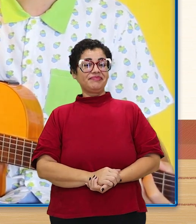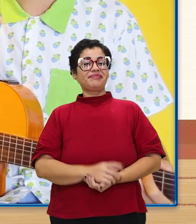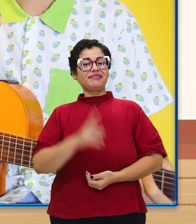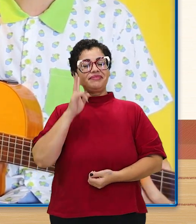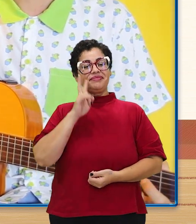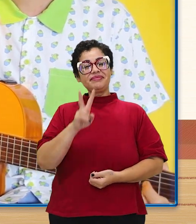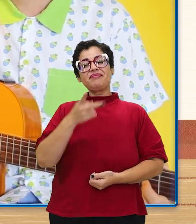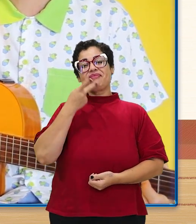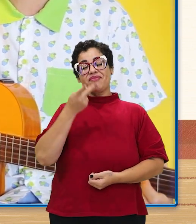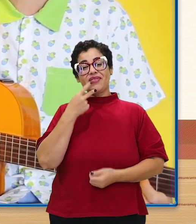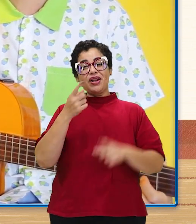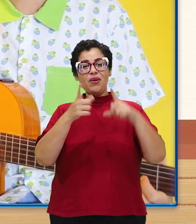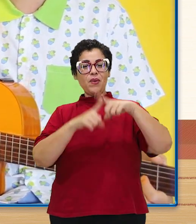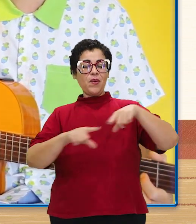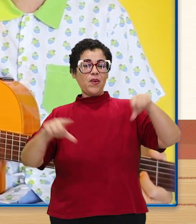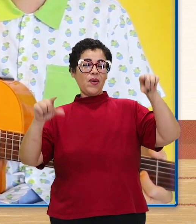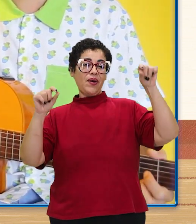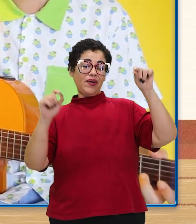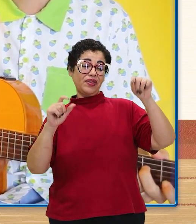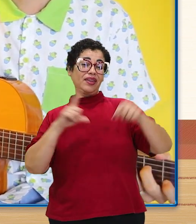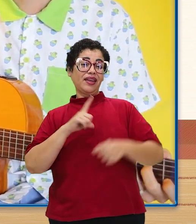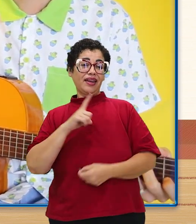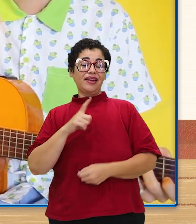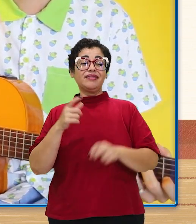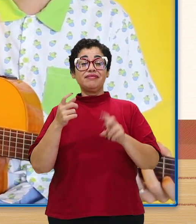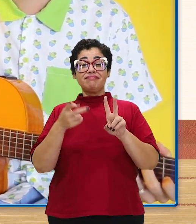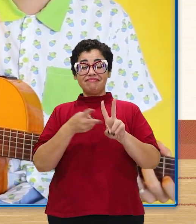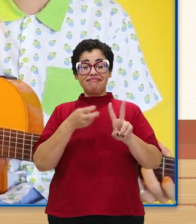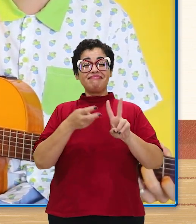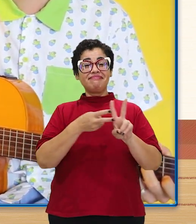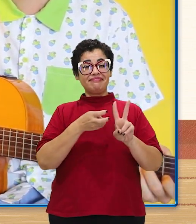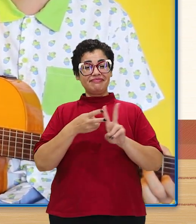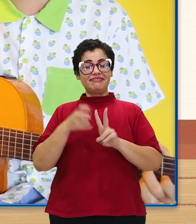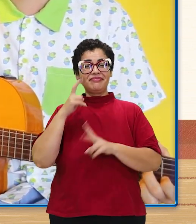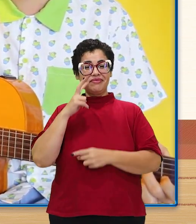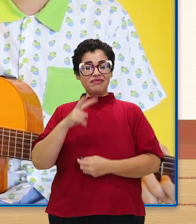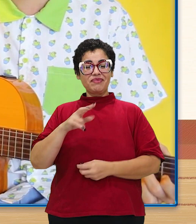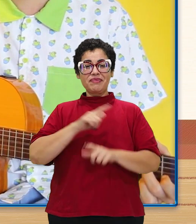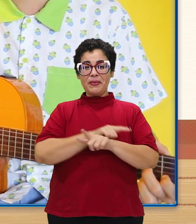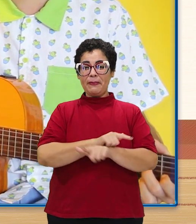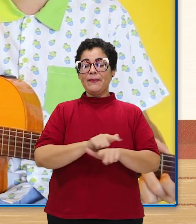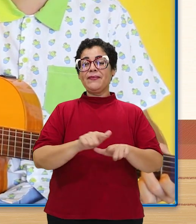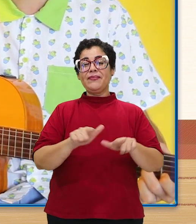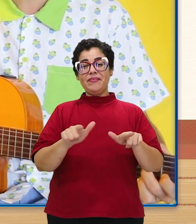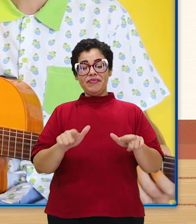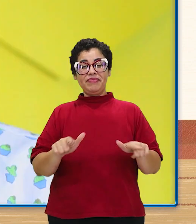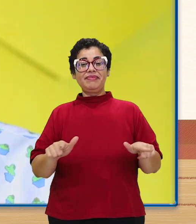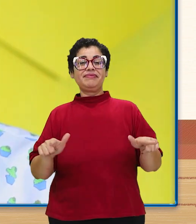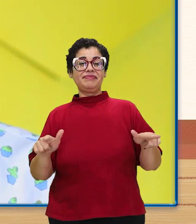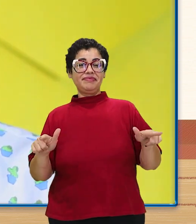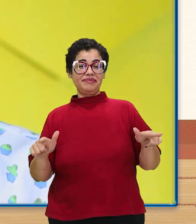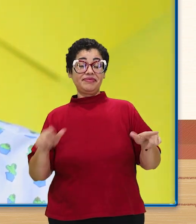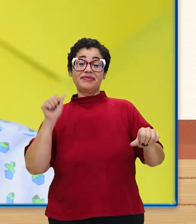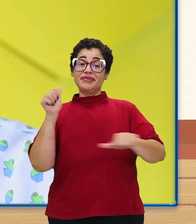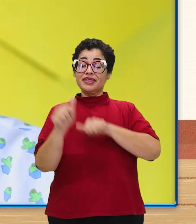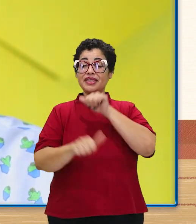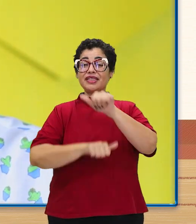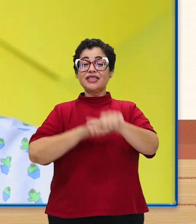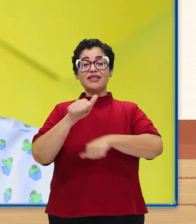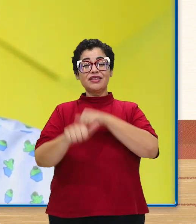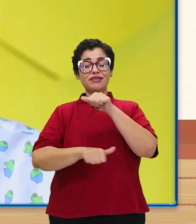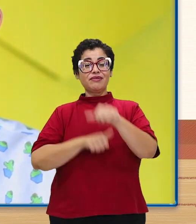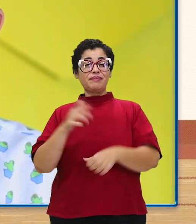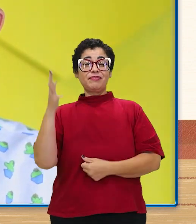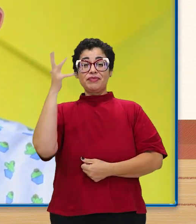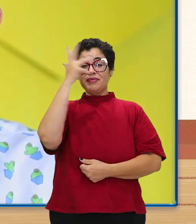a lua, cheia de pena, achou tudo meio vazio e